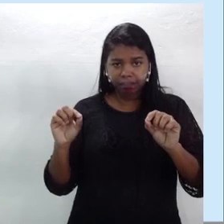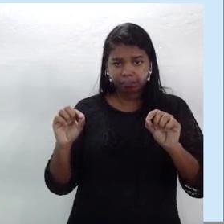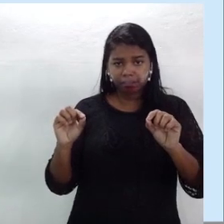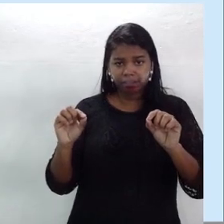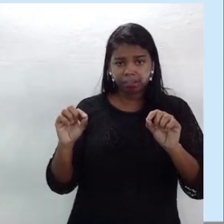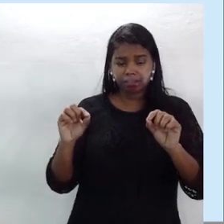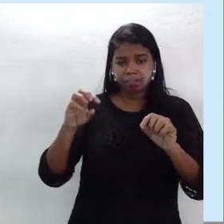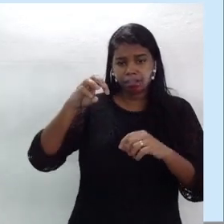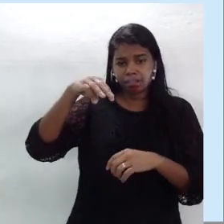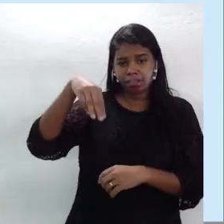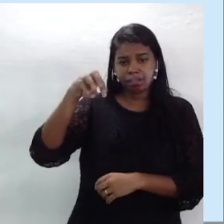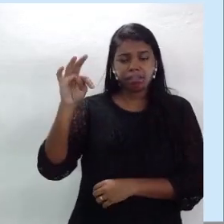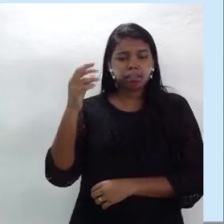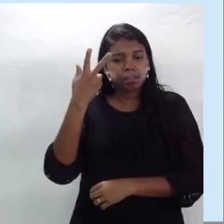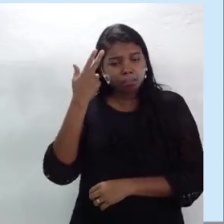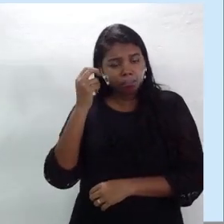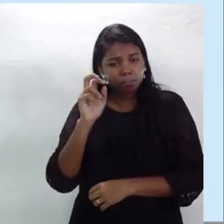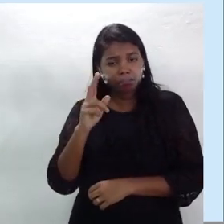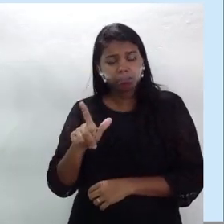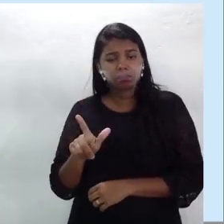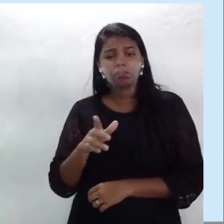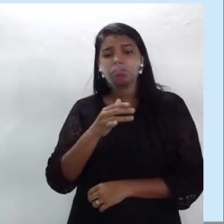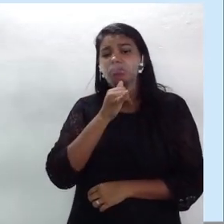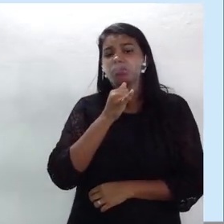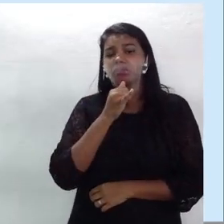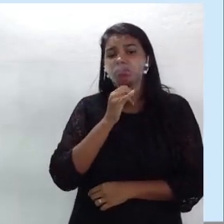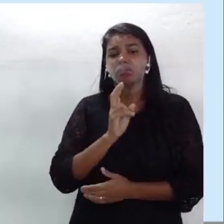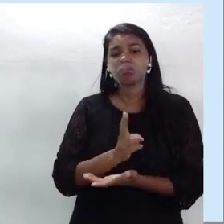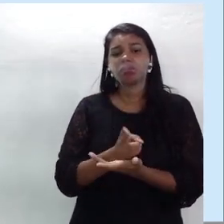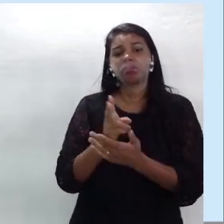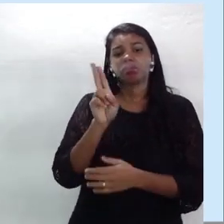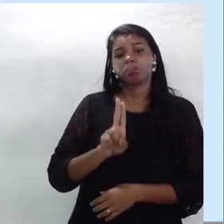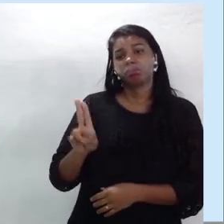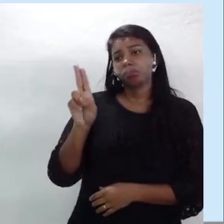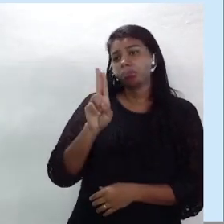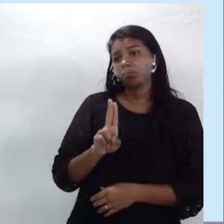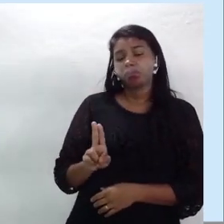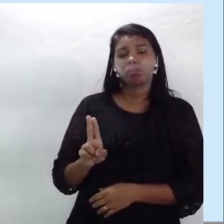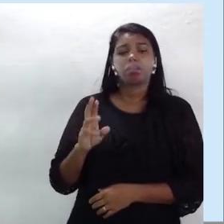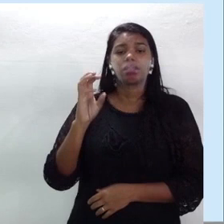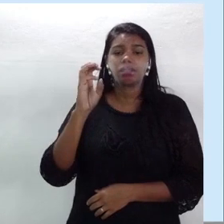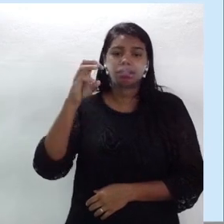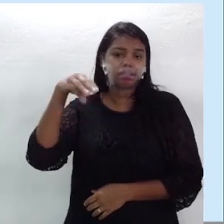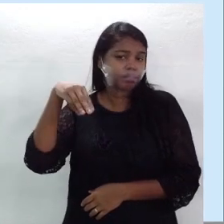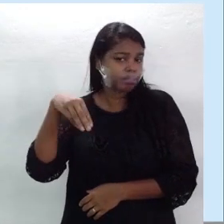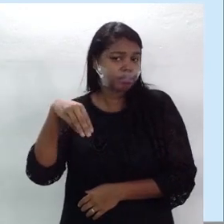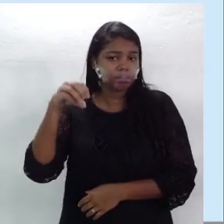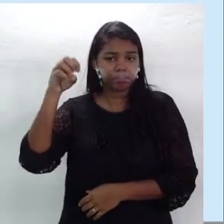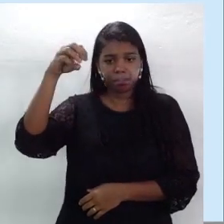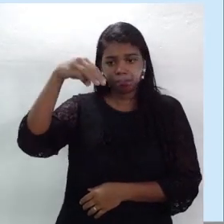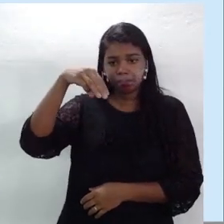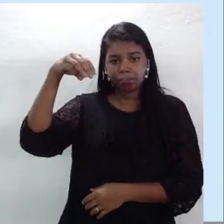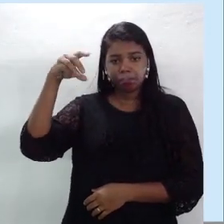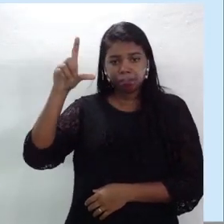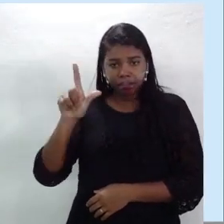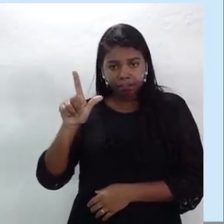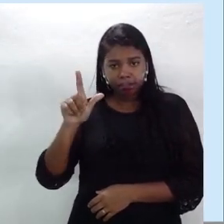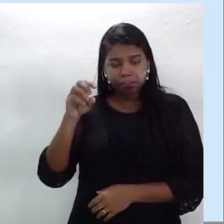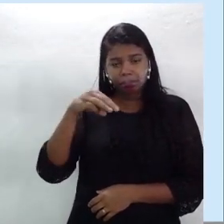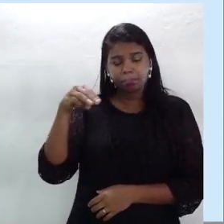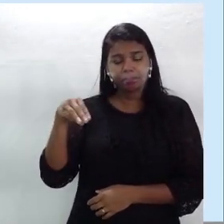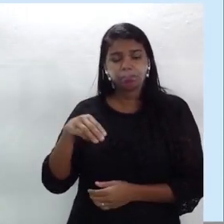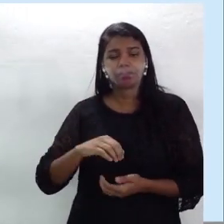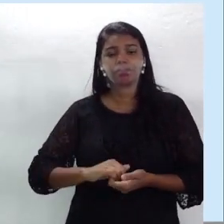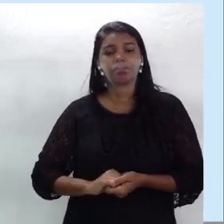que pode ser a mesma ou não. Geralmente a gente usa metro, mas pode ser centímetro, pode ser milímetro. Então, o que é que a